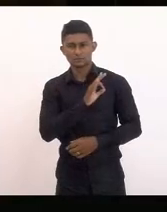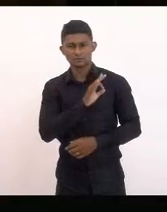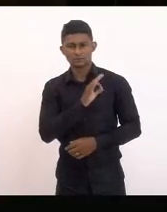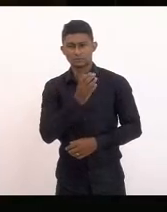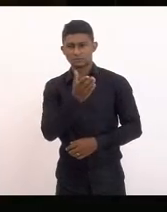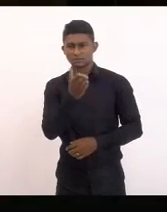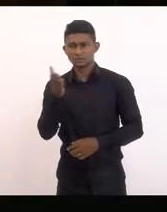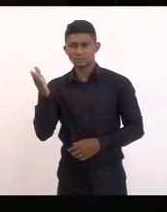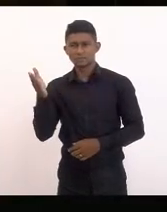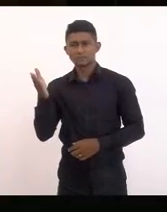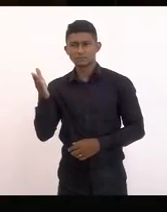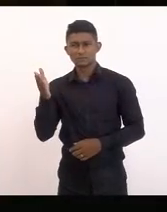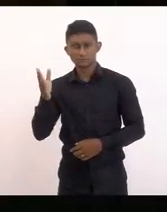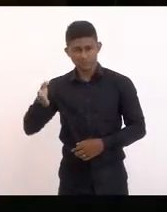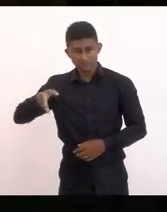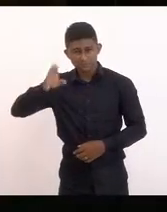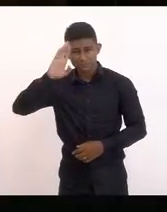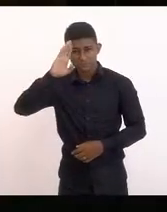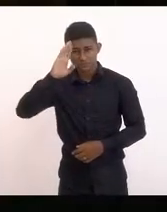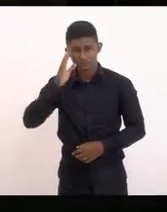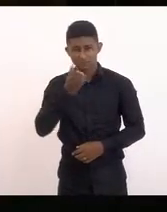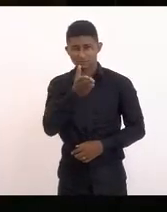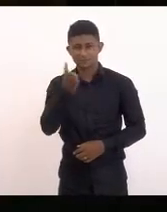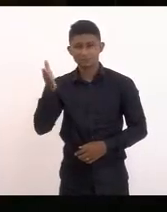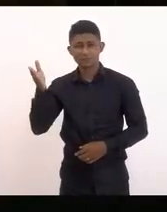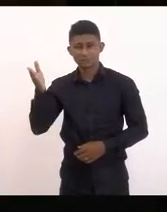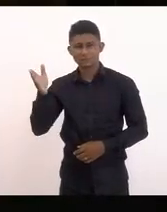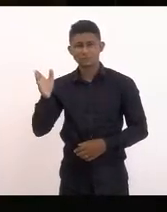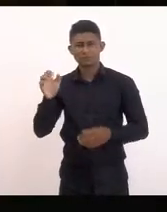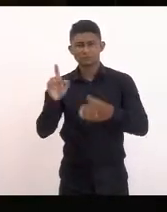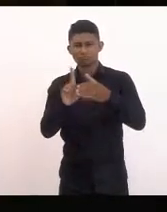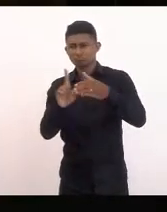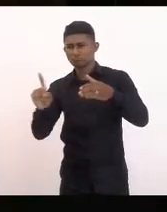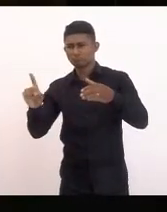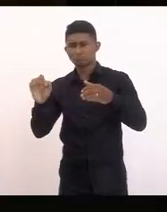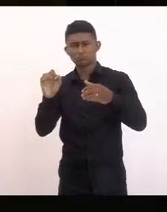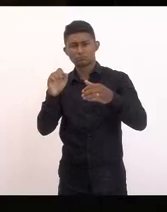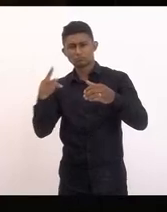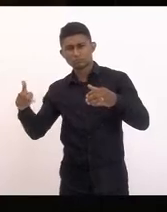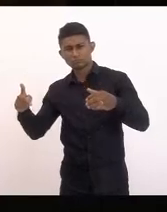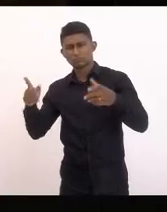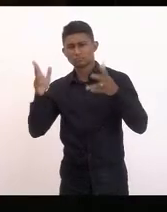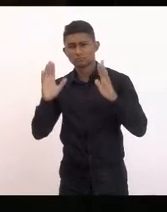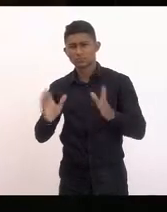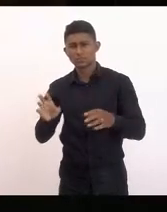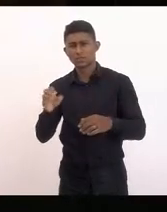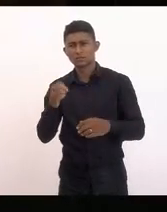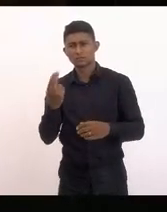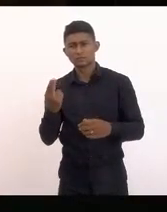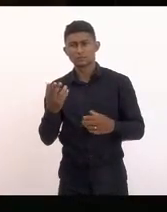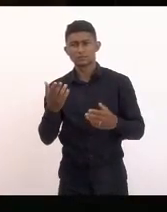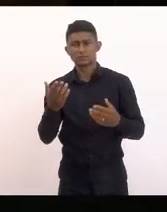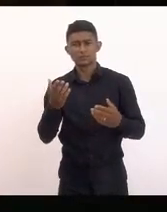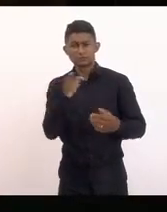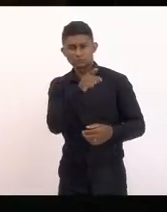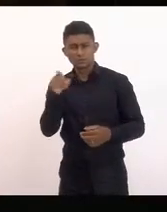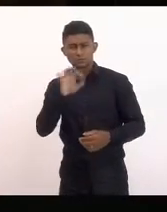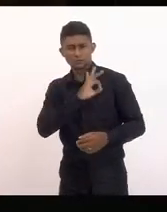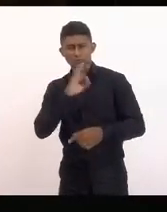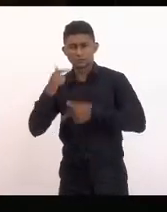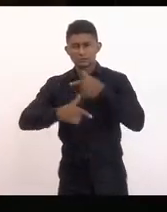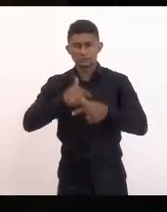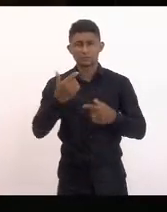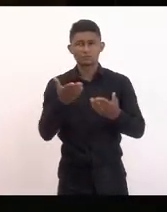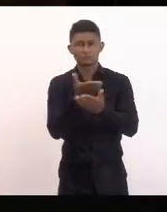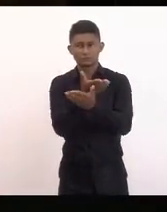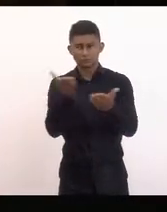a família militar, são os pensionistas, são da ativo e nativo. Vocês são a plateia, então